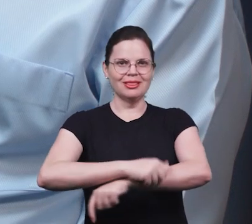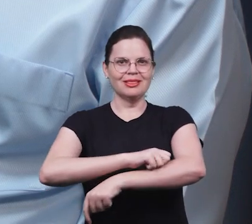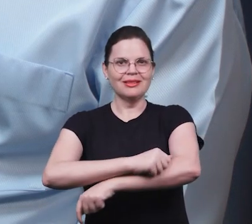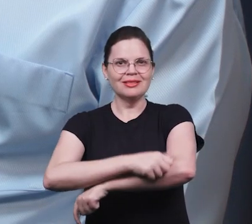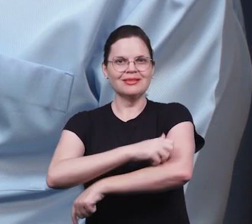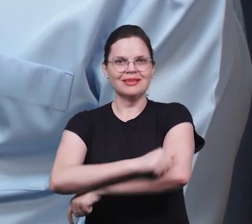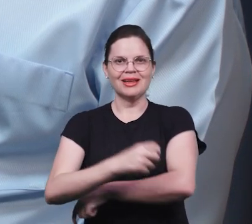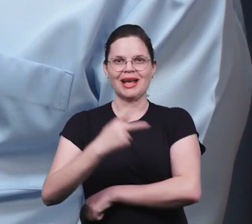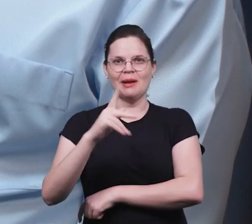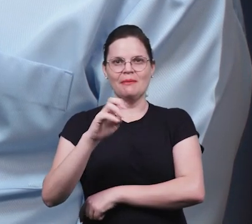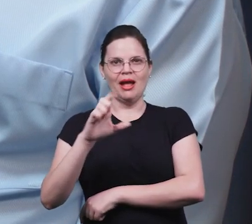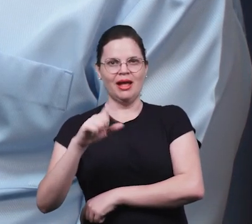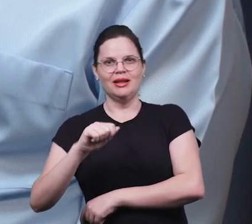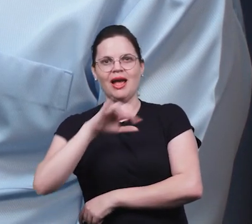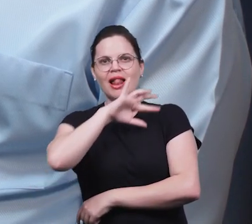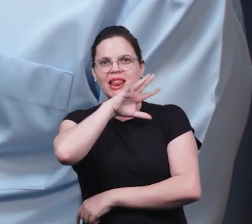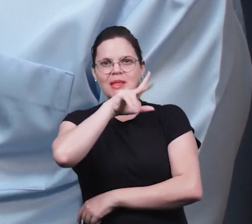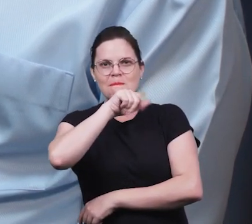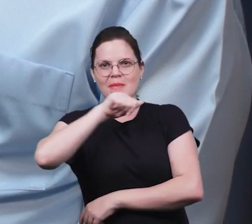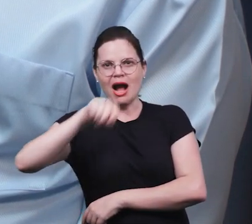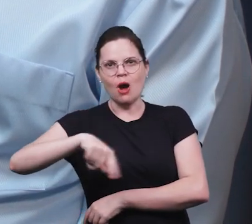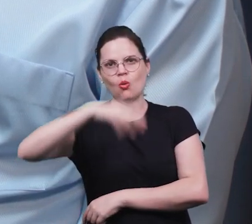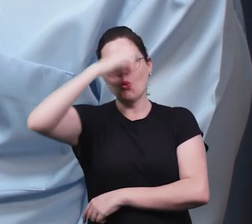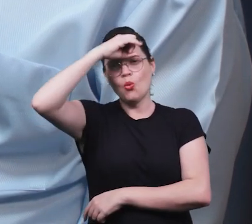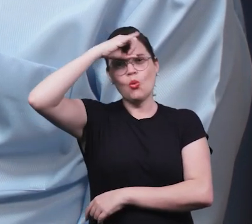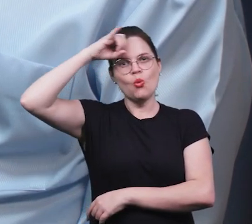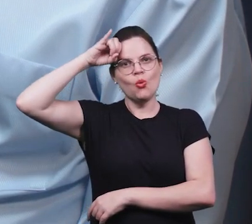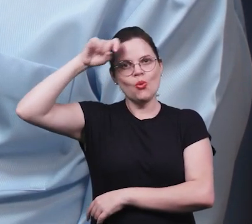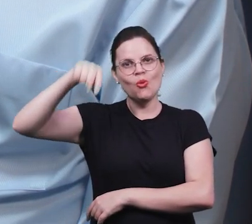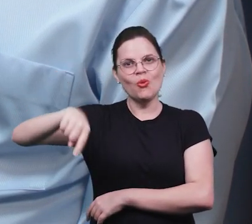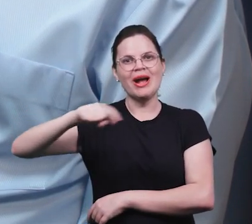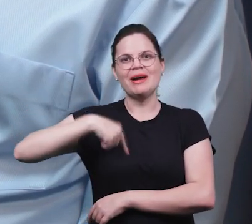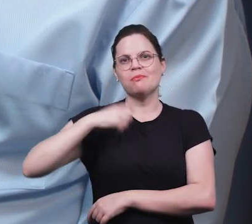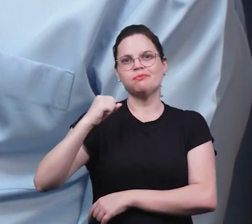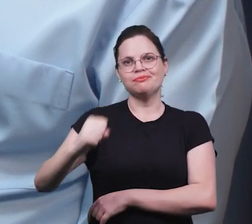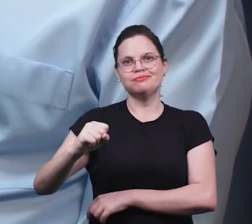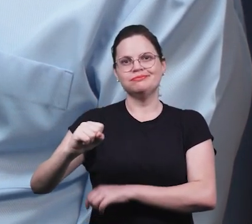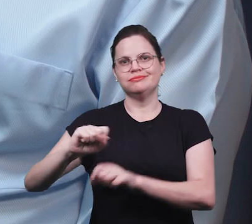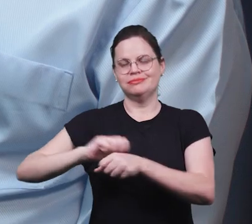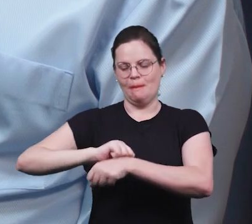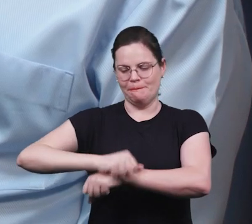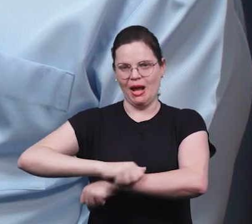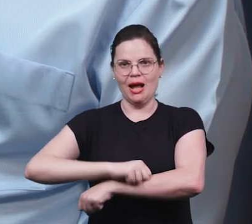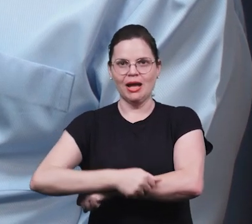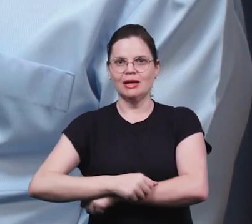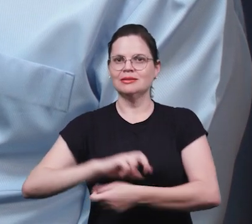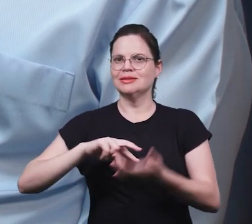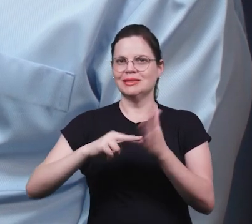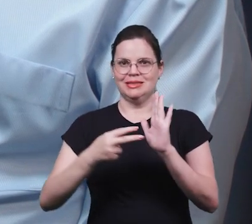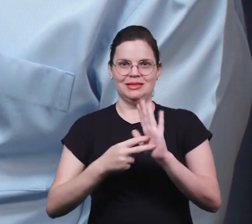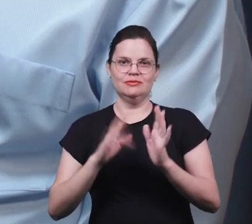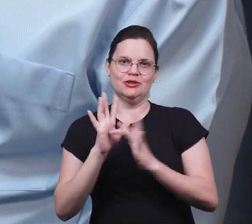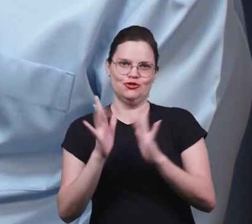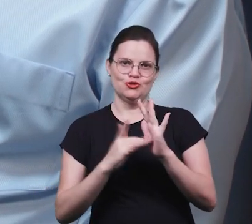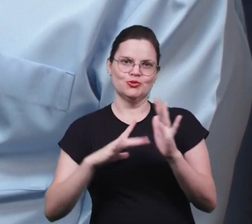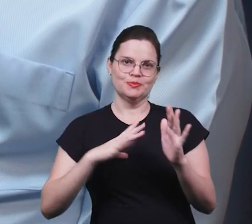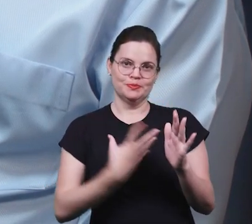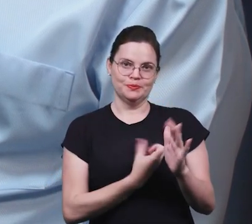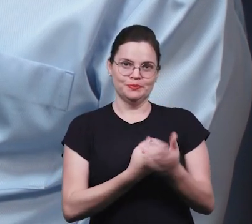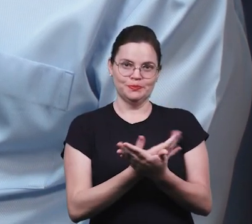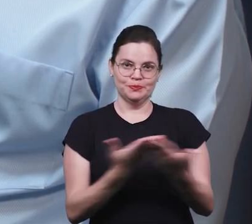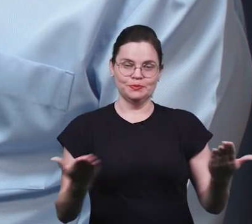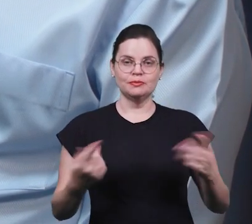pecou e pela primeira vez um inocente morreu no lugar do culpado, apontando para o Salvador. Mas quando vem